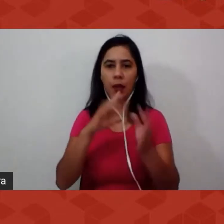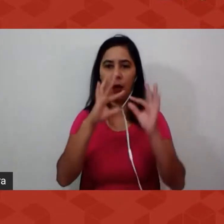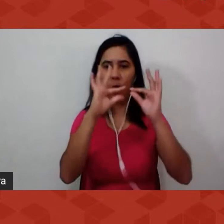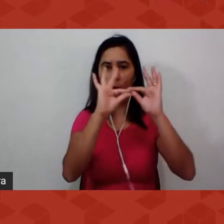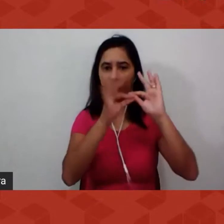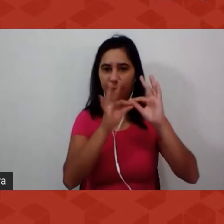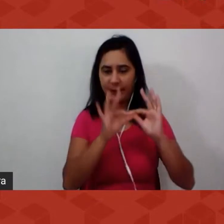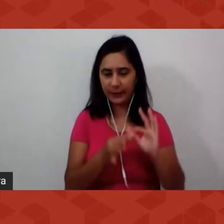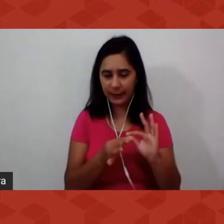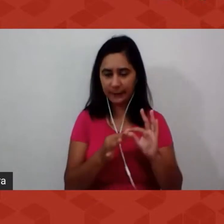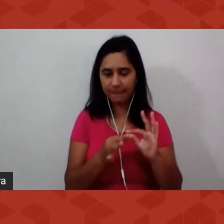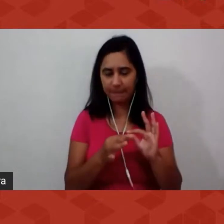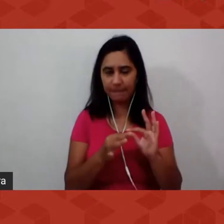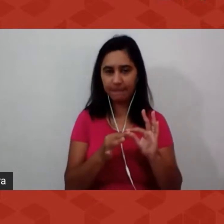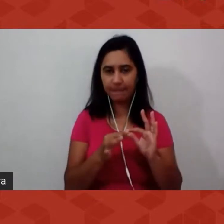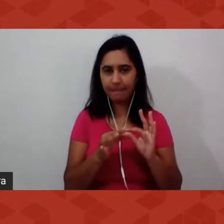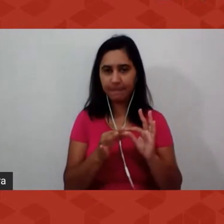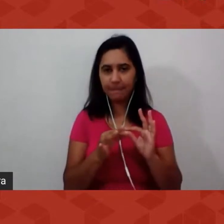oficina